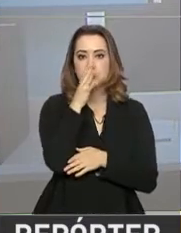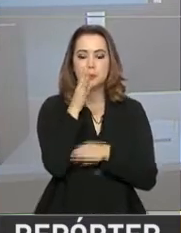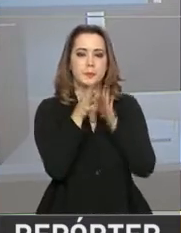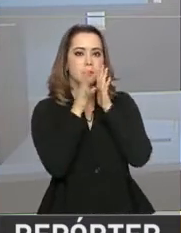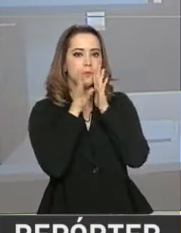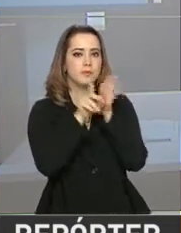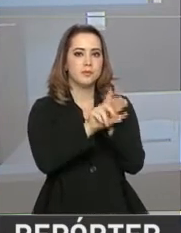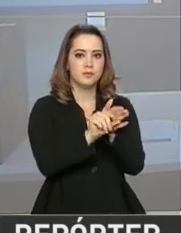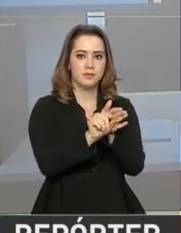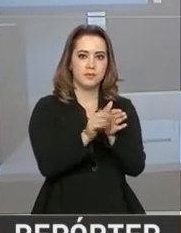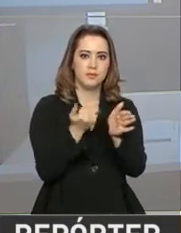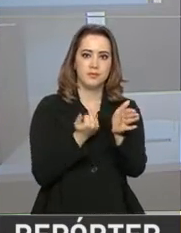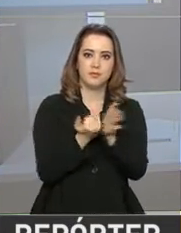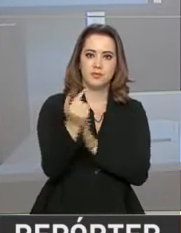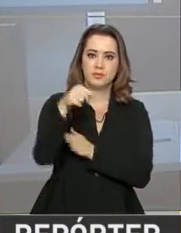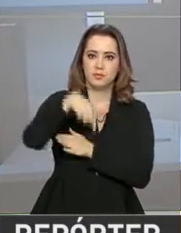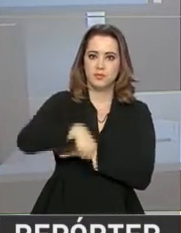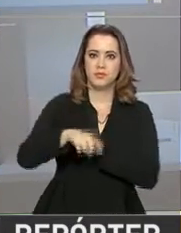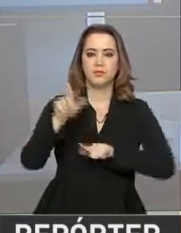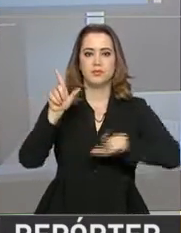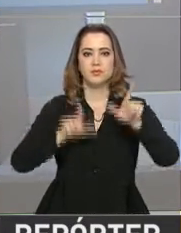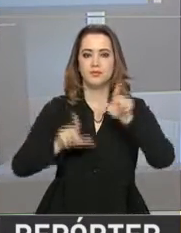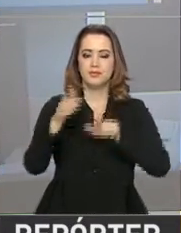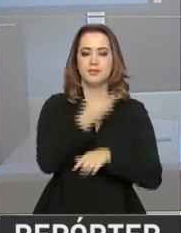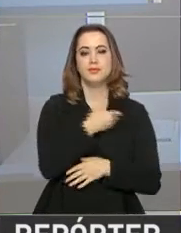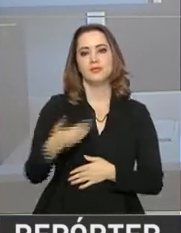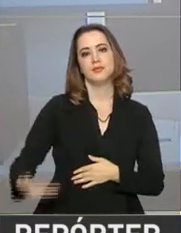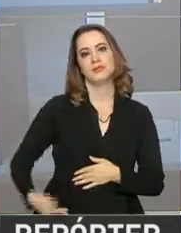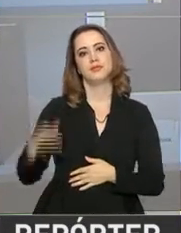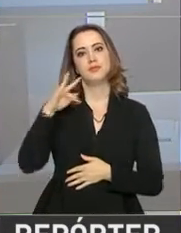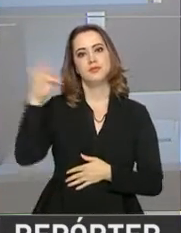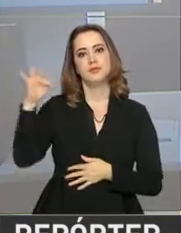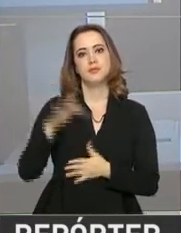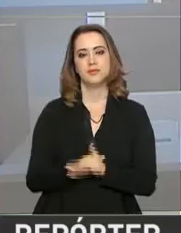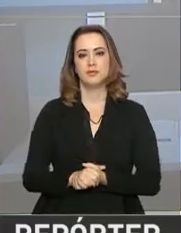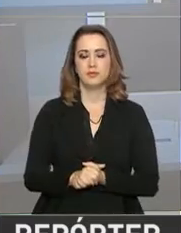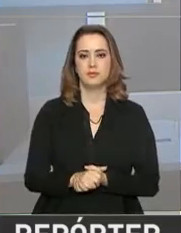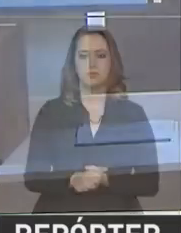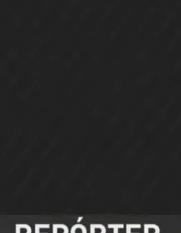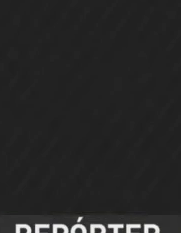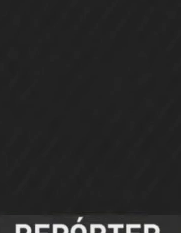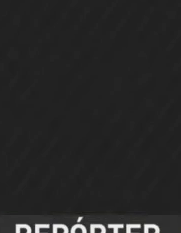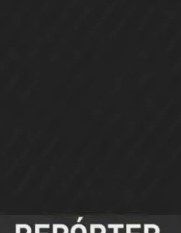também as novidades em nossas redes sociais. Continue com a gente na NBR, a TV do Governo Federal.